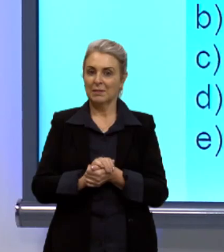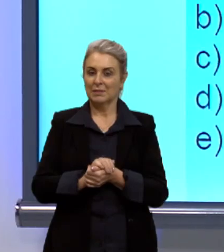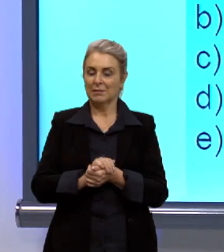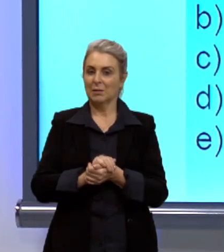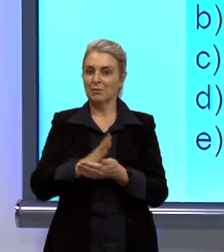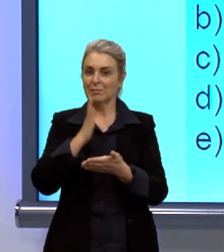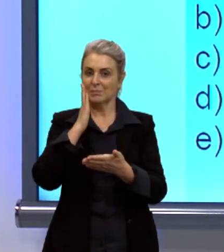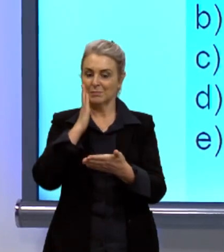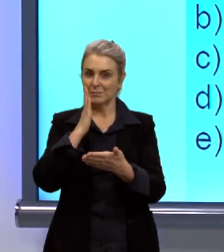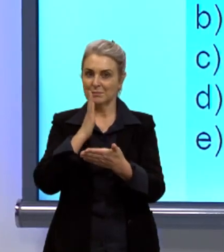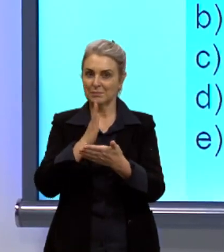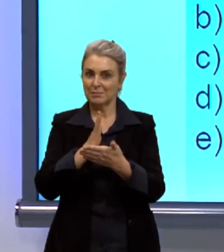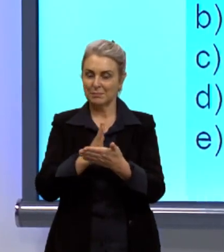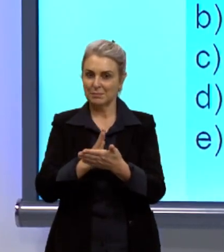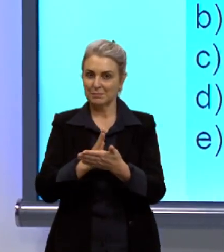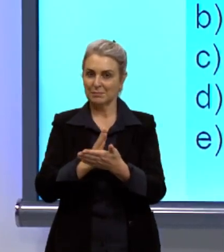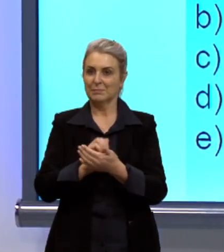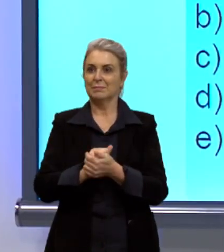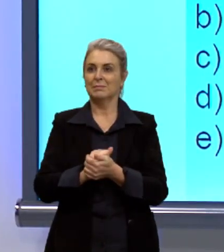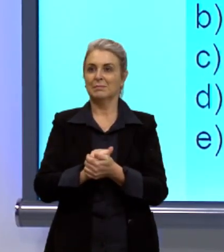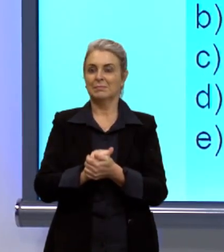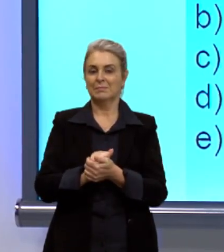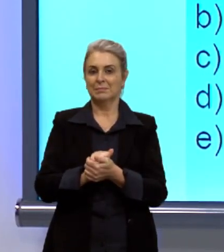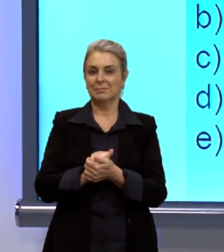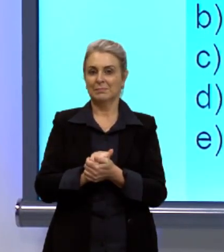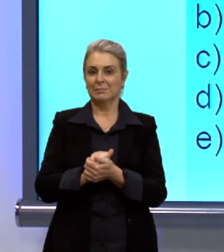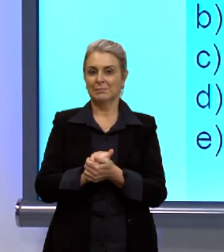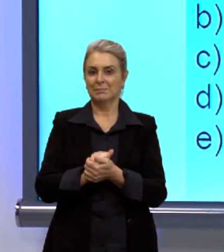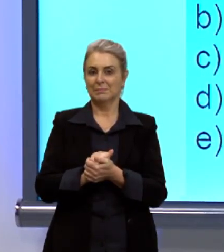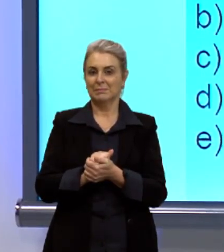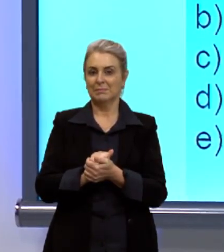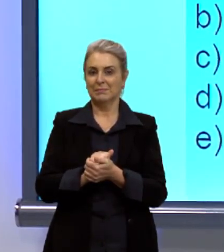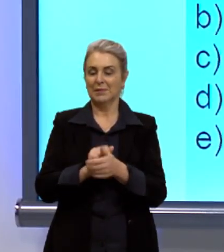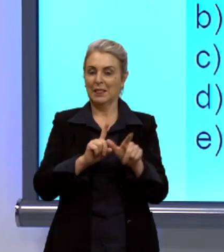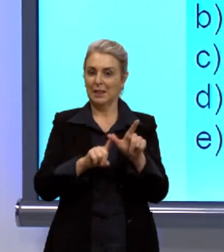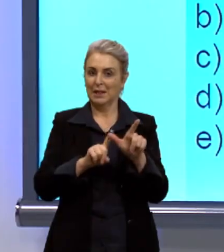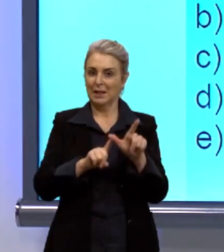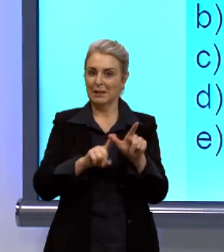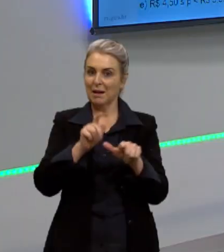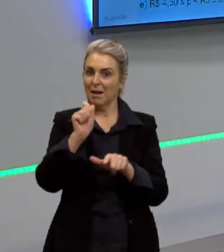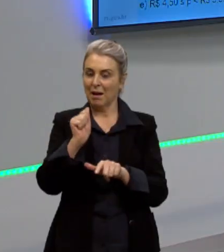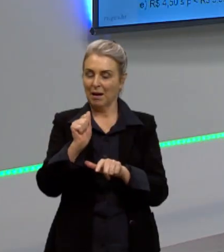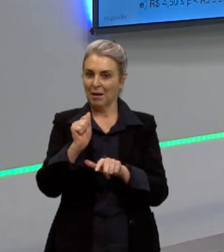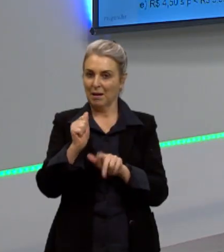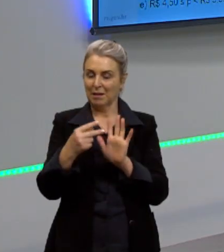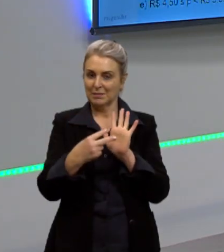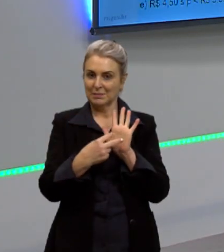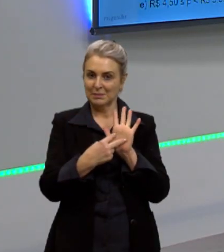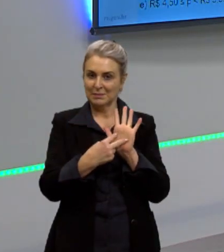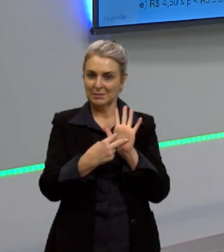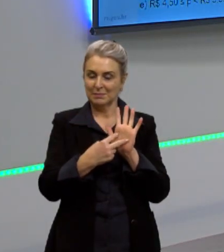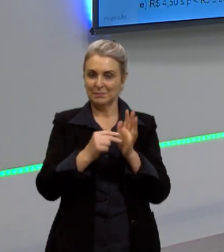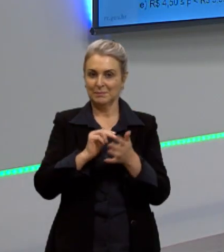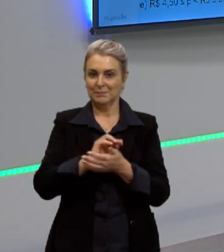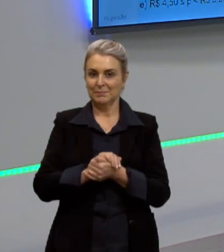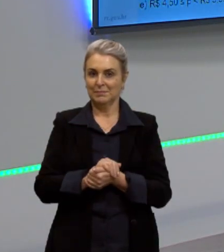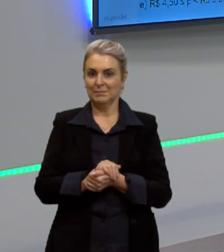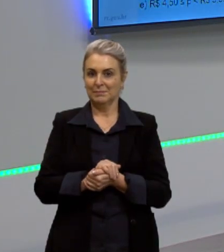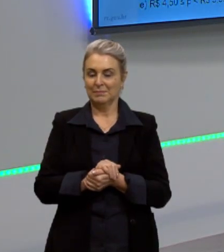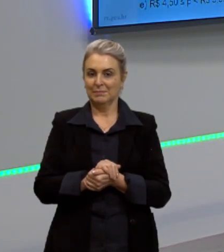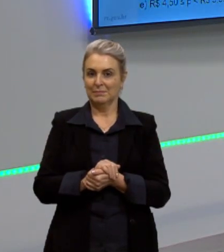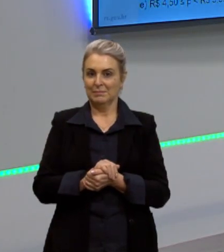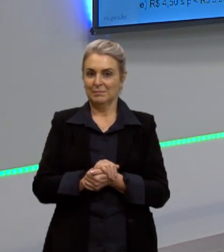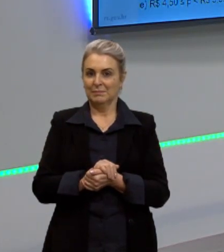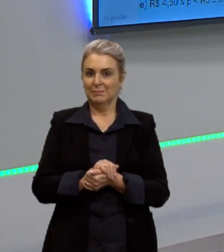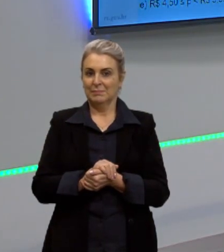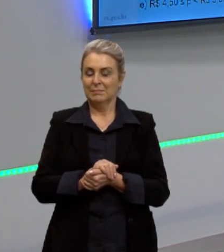é maior ou igual a 50 centavos e menor que 1,50. Certo? Então, eu espero que vocês